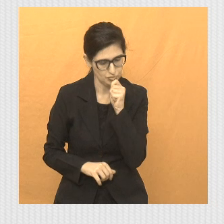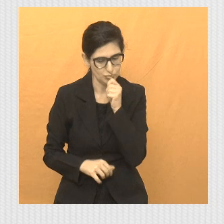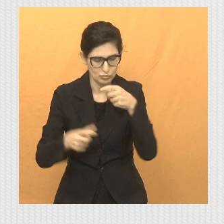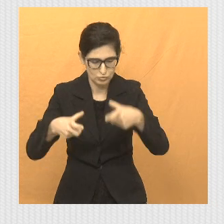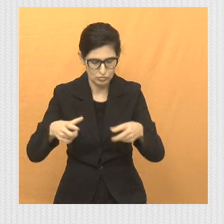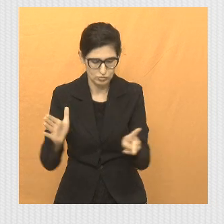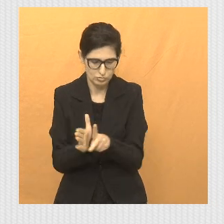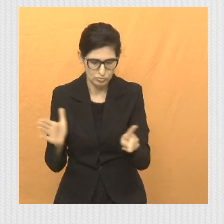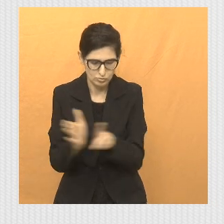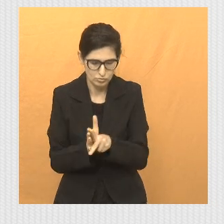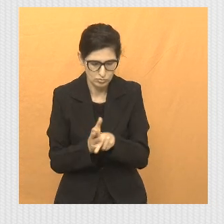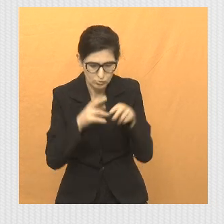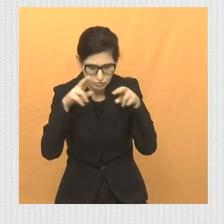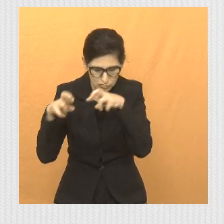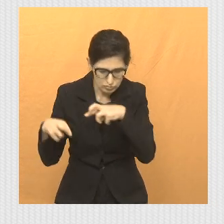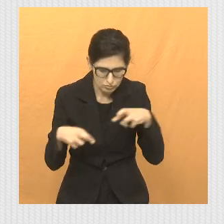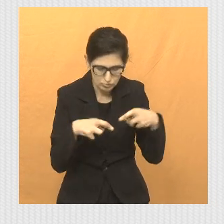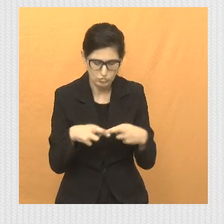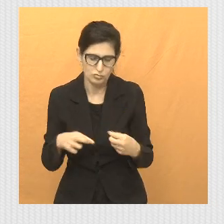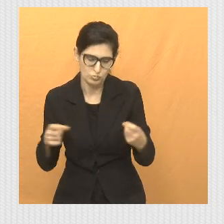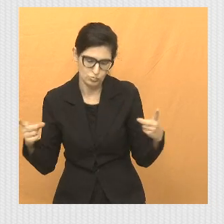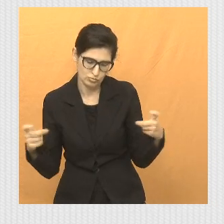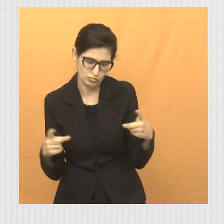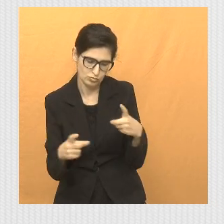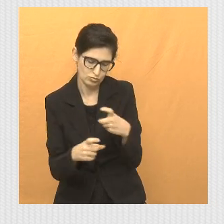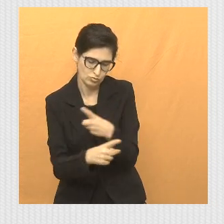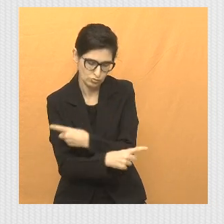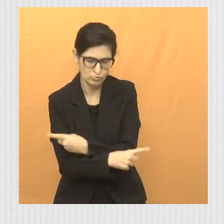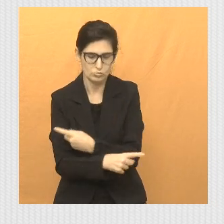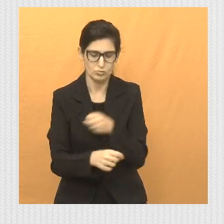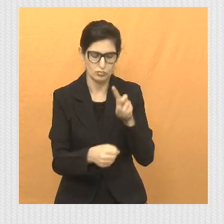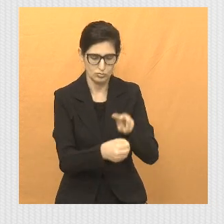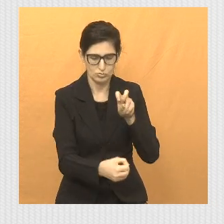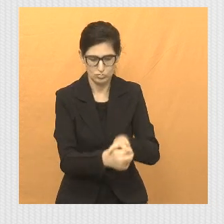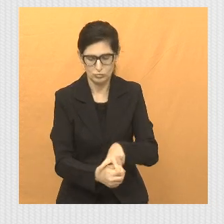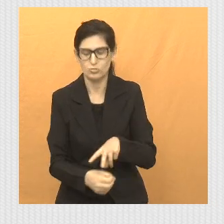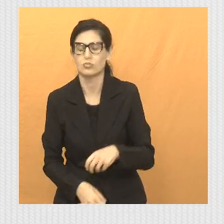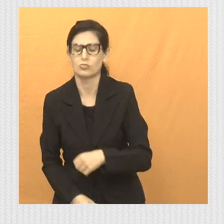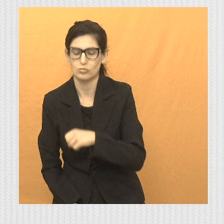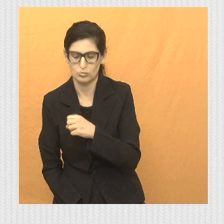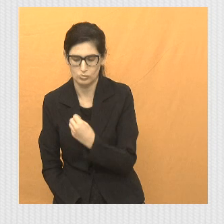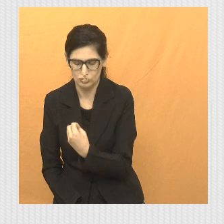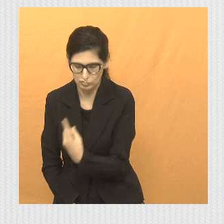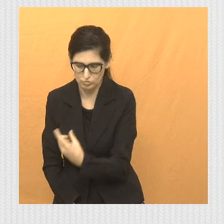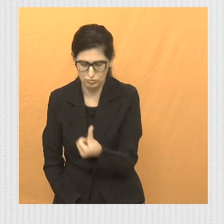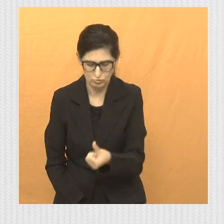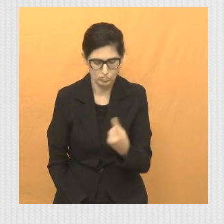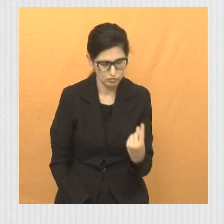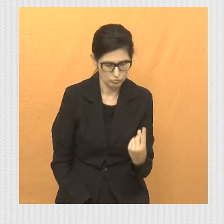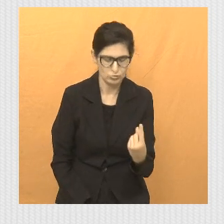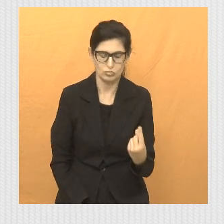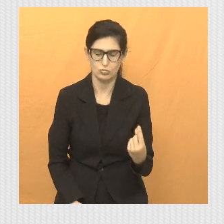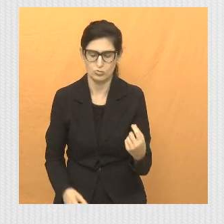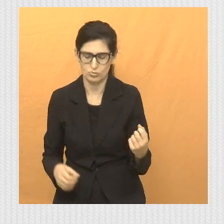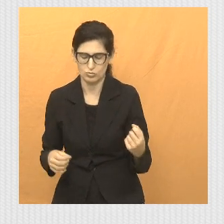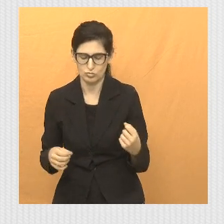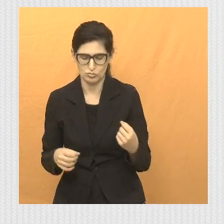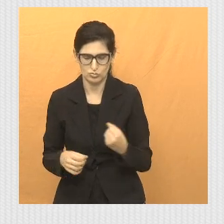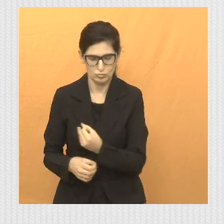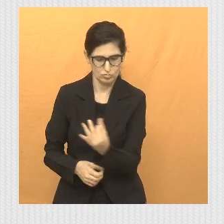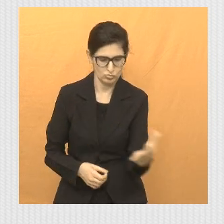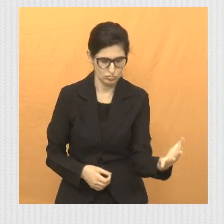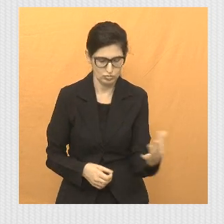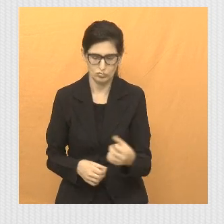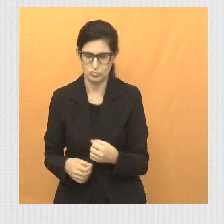sanitária, emitimos 161 licenças de funcionamento em 2019 e,